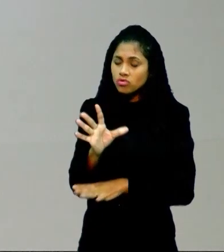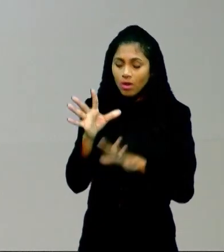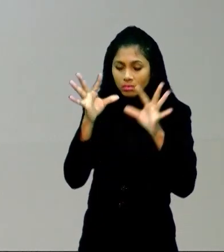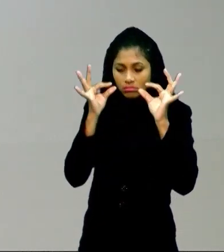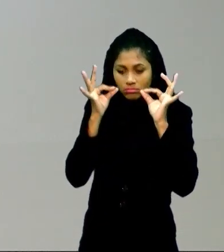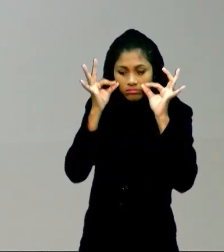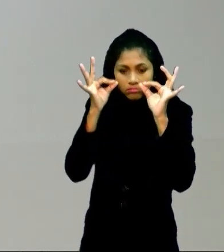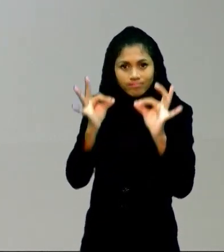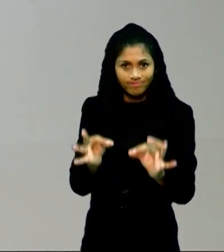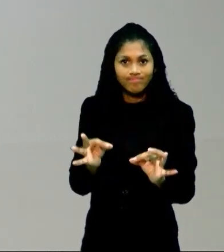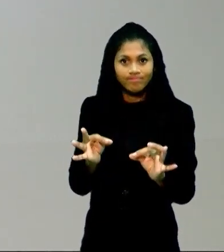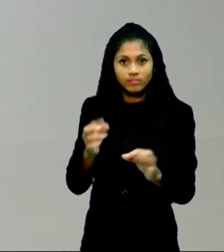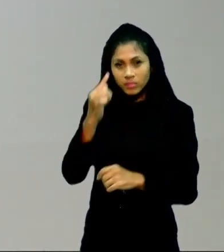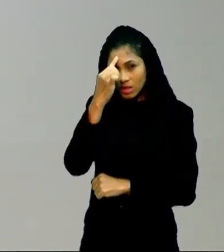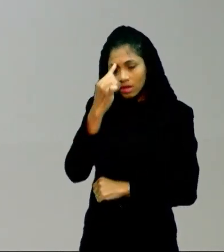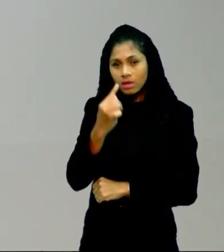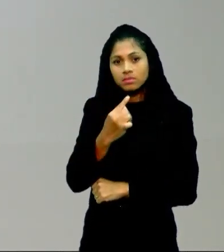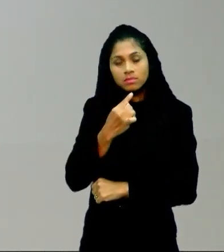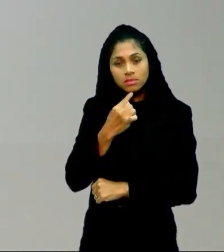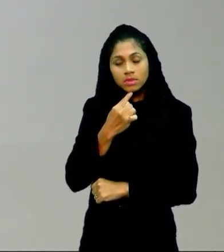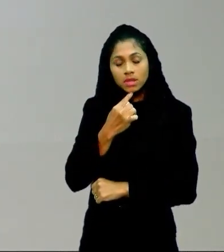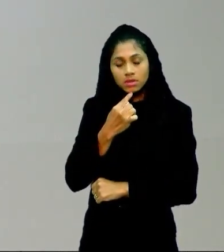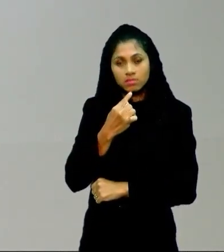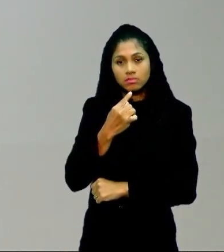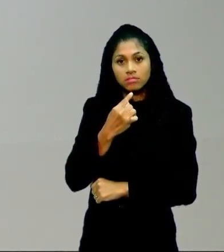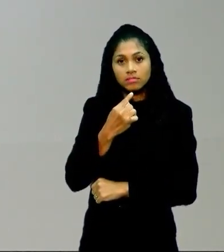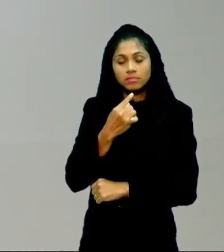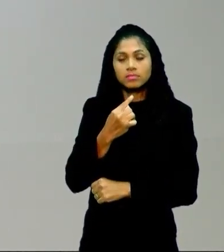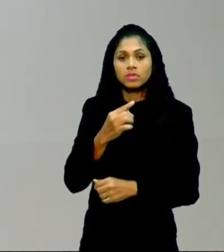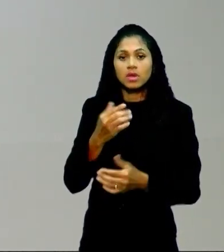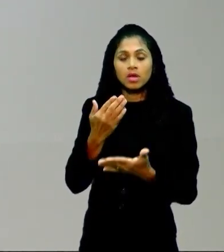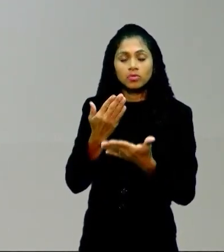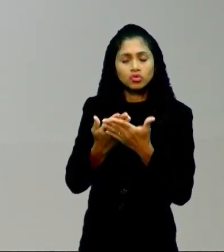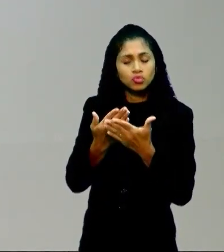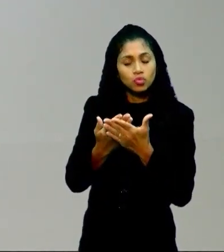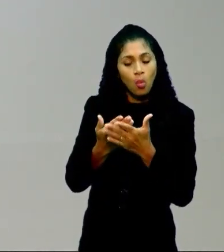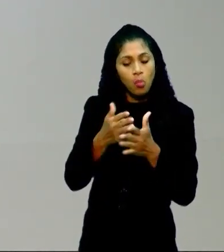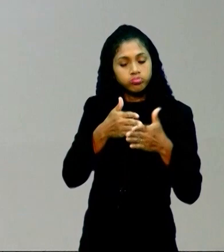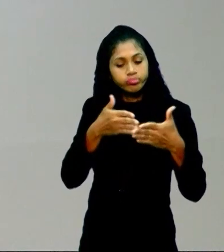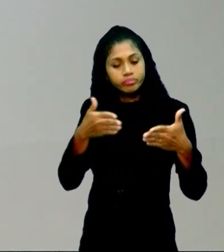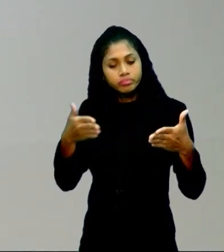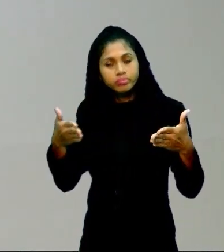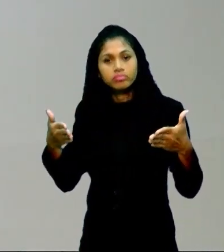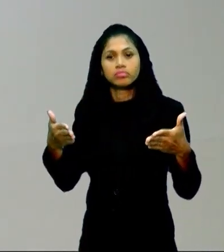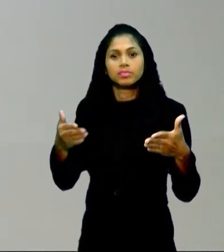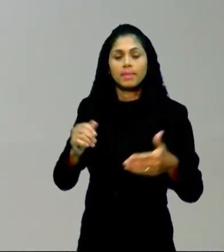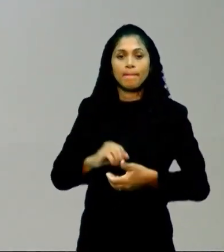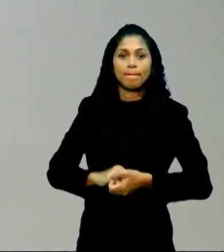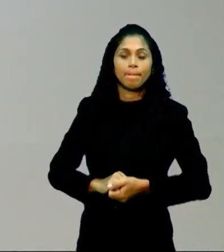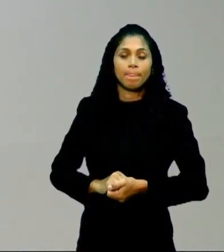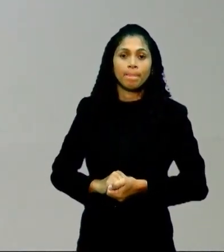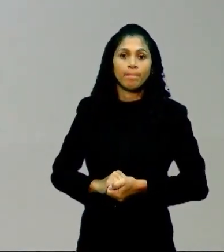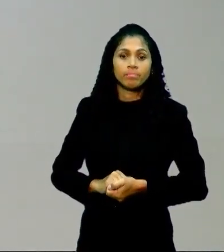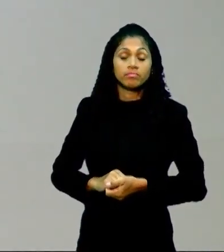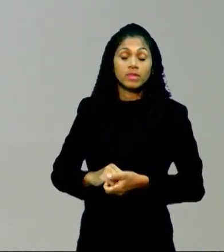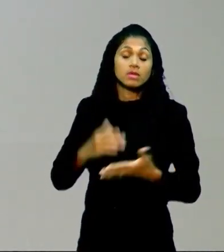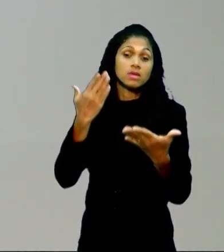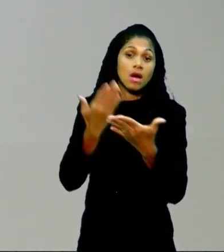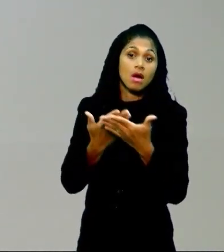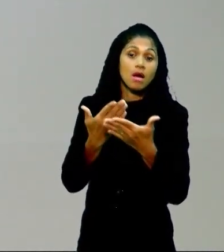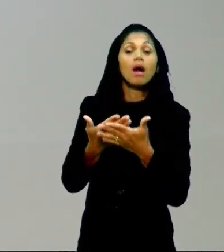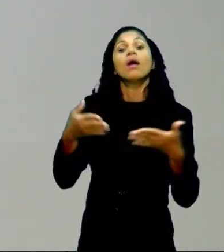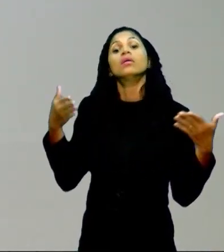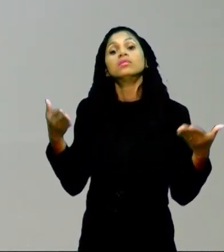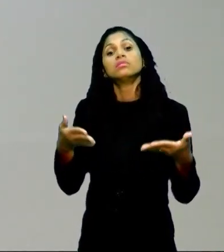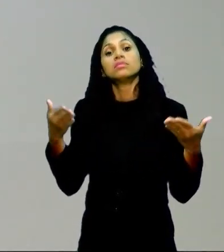imagem. Trabalhou a fração, é bem simples. Tudo bem? Pessoal, essa foi a nossa aula de